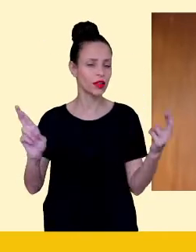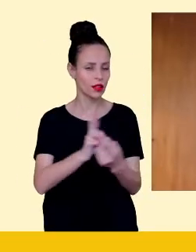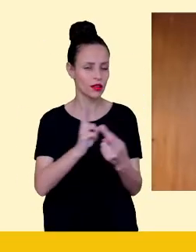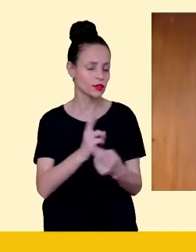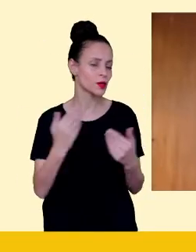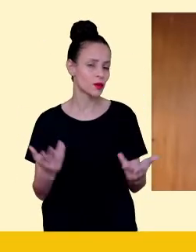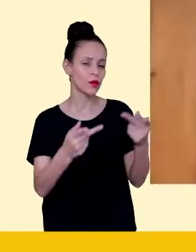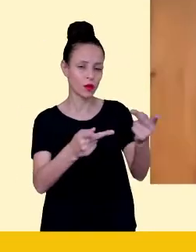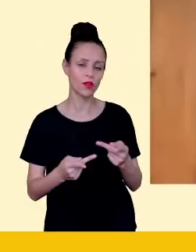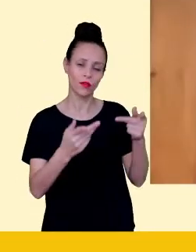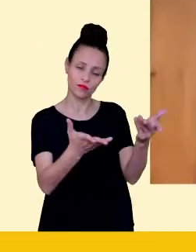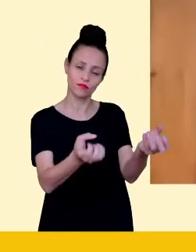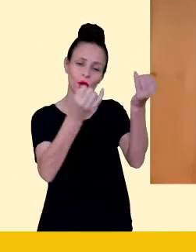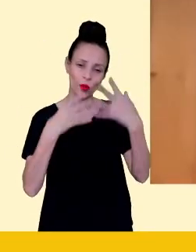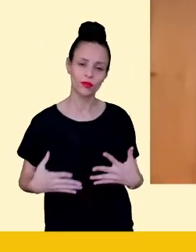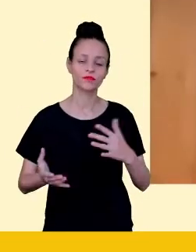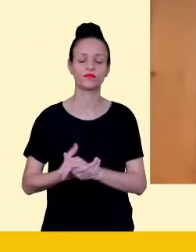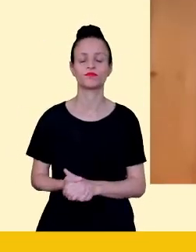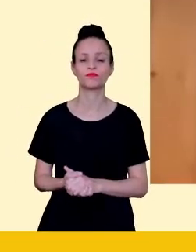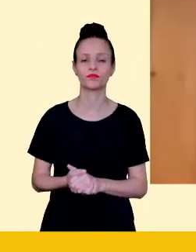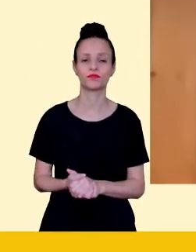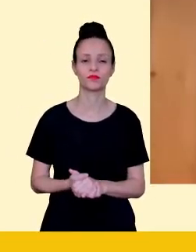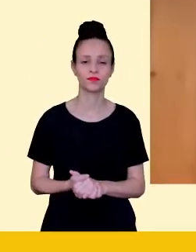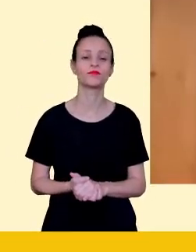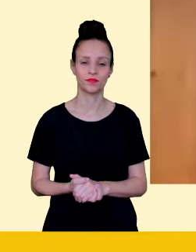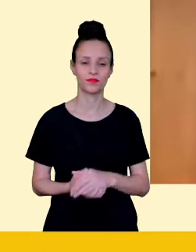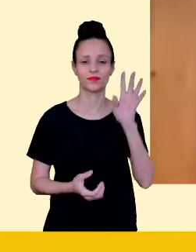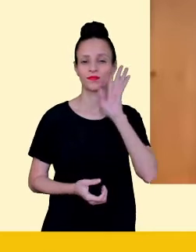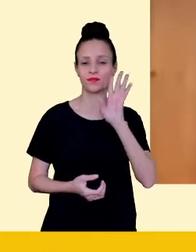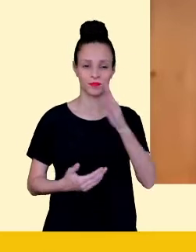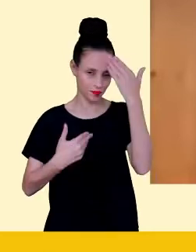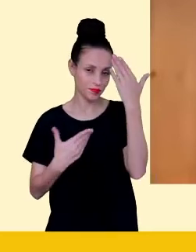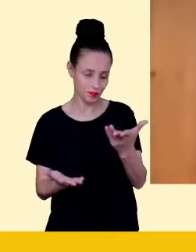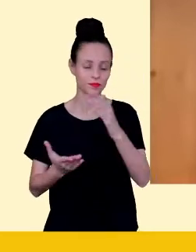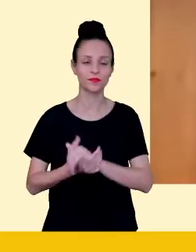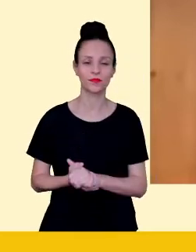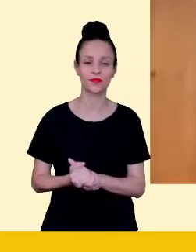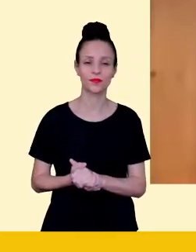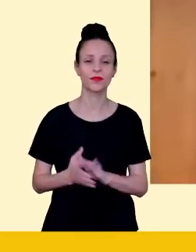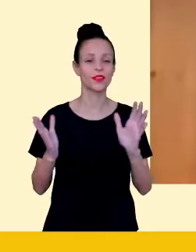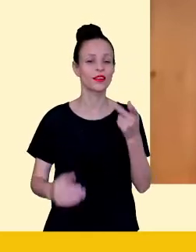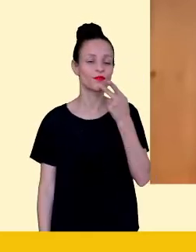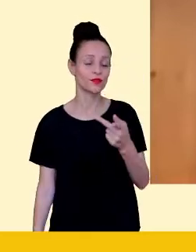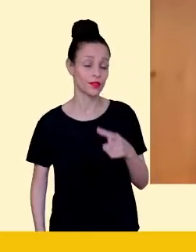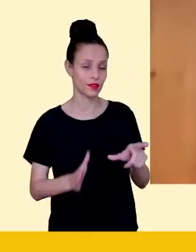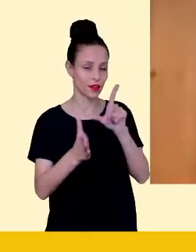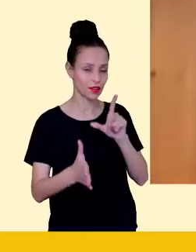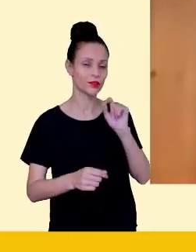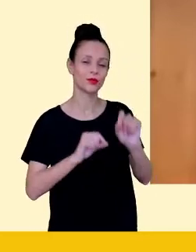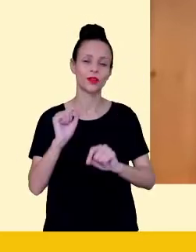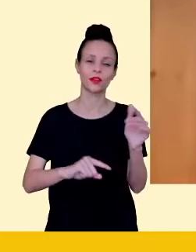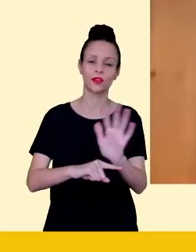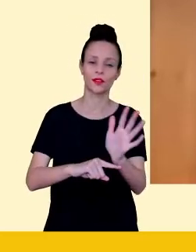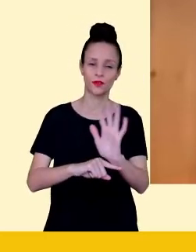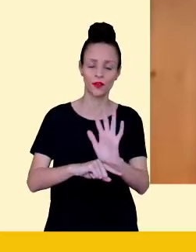pouco. Bacana, obrigado. Eu só queria dizer antes que o filme, a gente está aqui, ele ainda